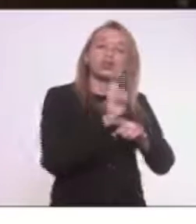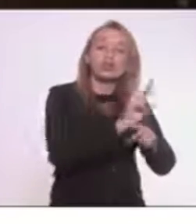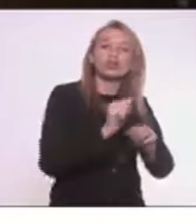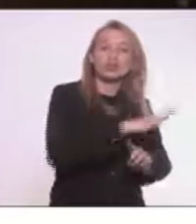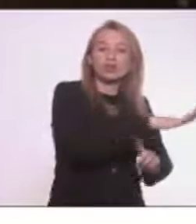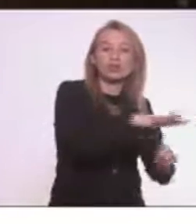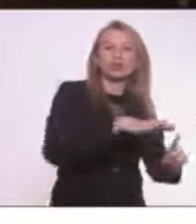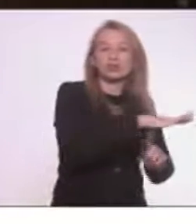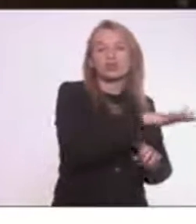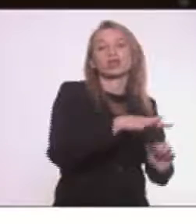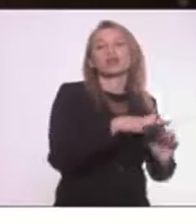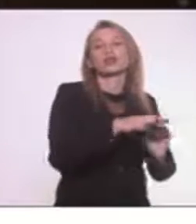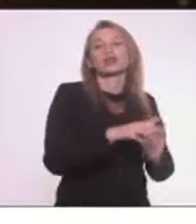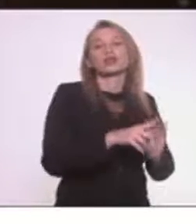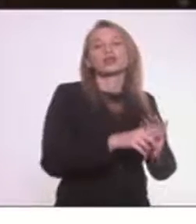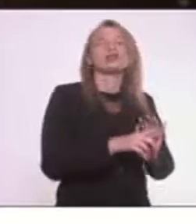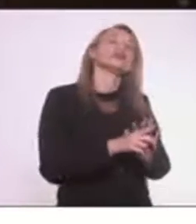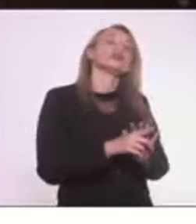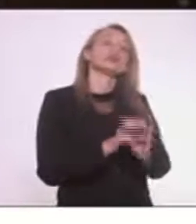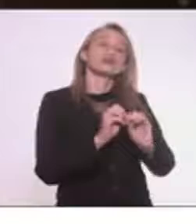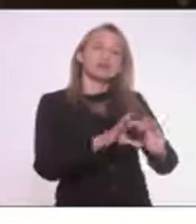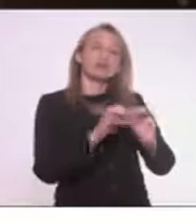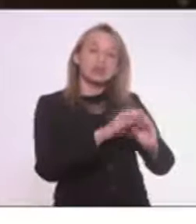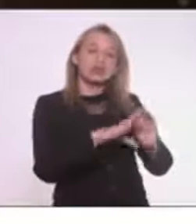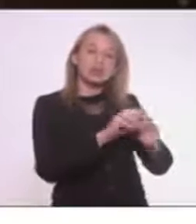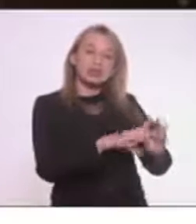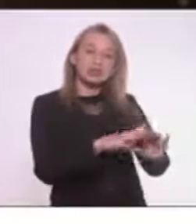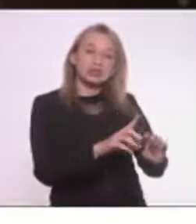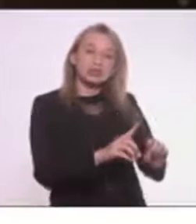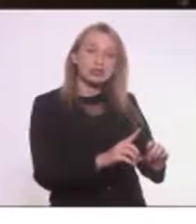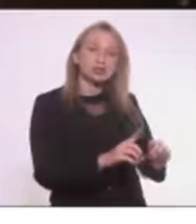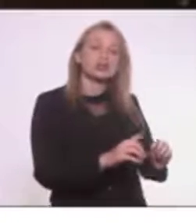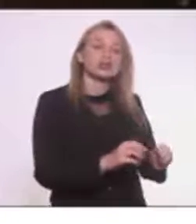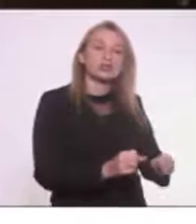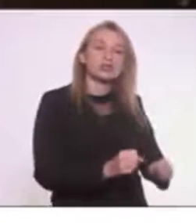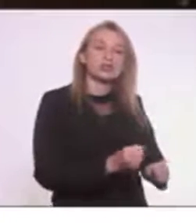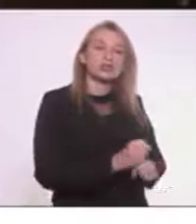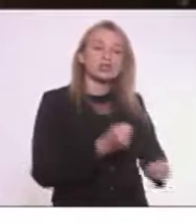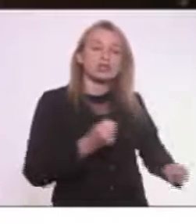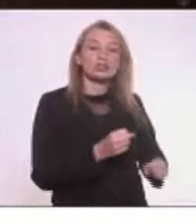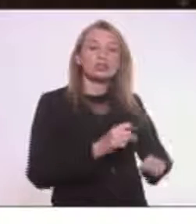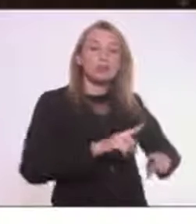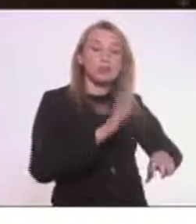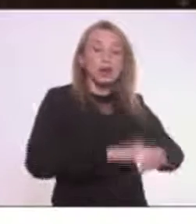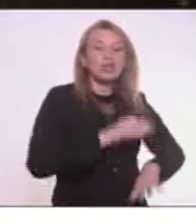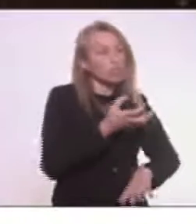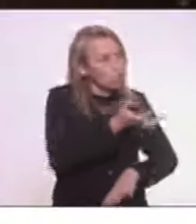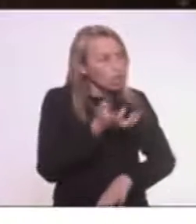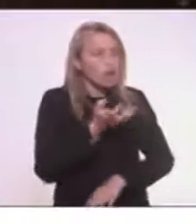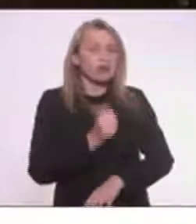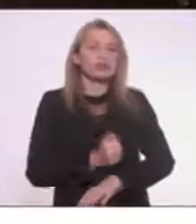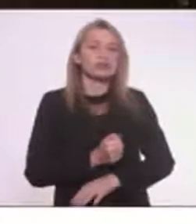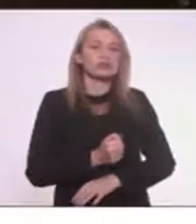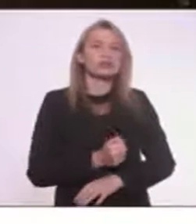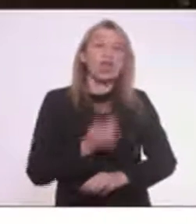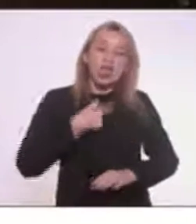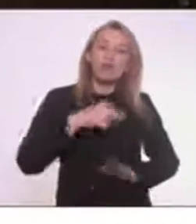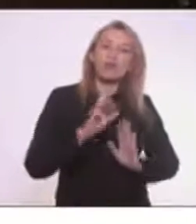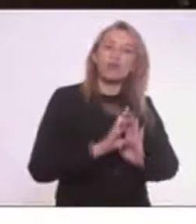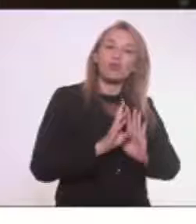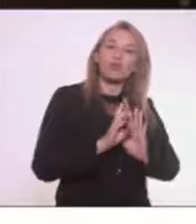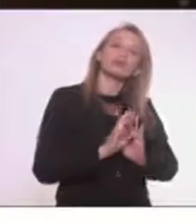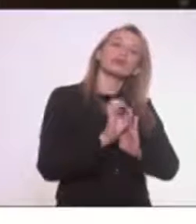que garantisse aposentadoria especial para eles. Eu queria votar a favor dessa emenda. Aliás, eu quero. Vou apresentar uma emenda